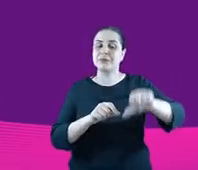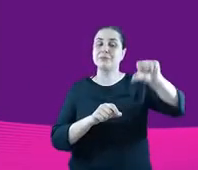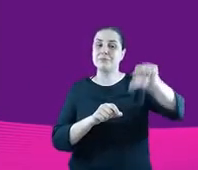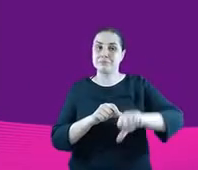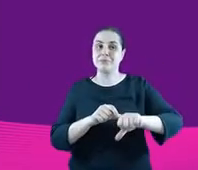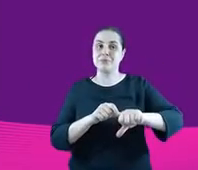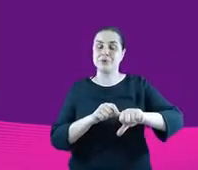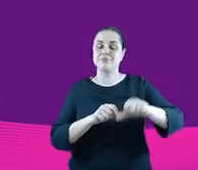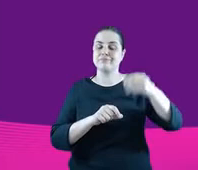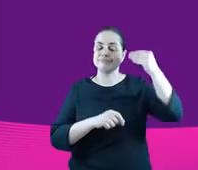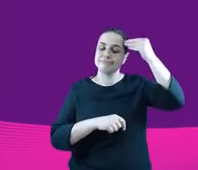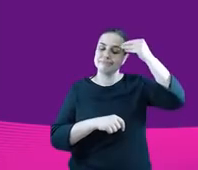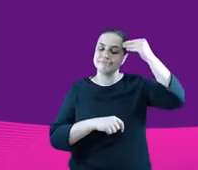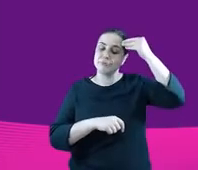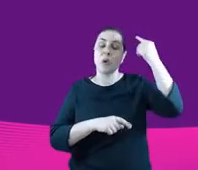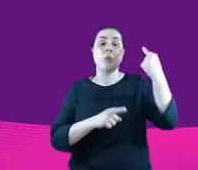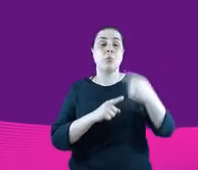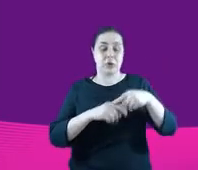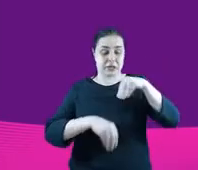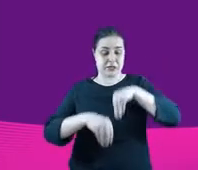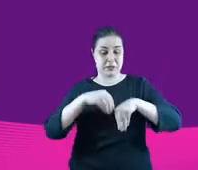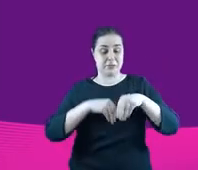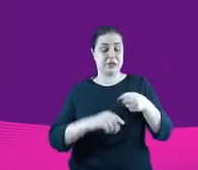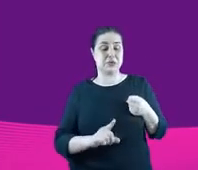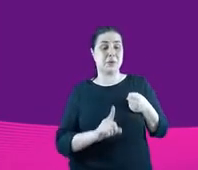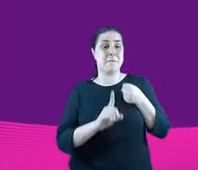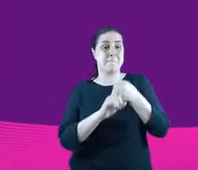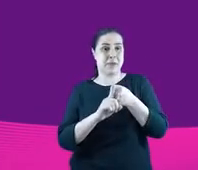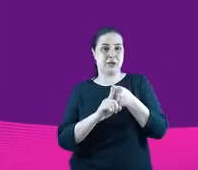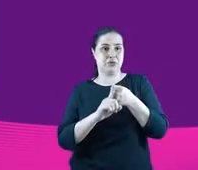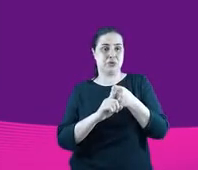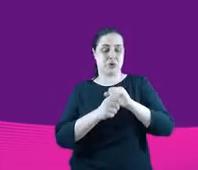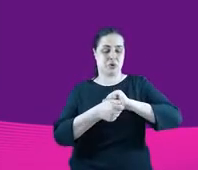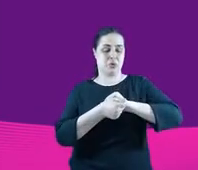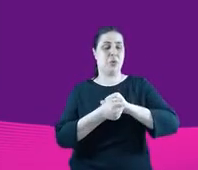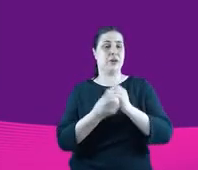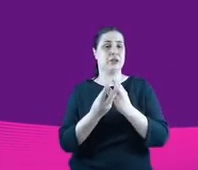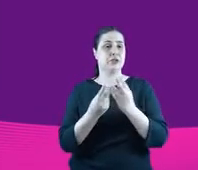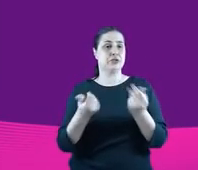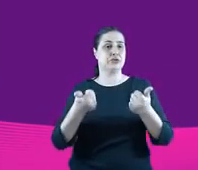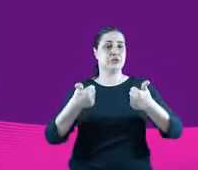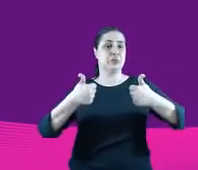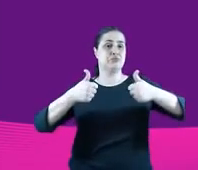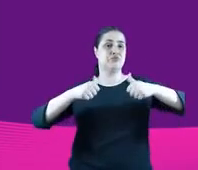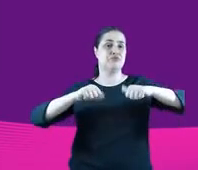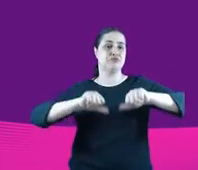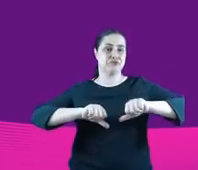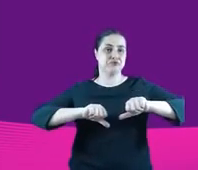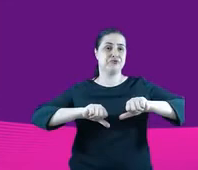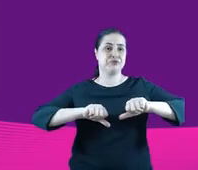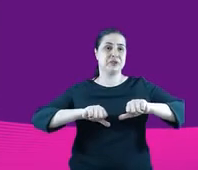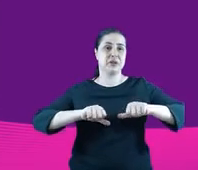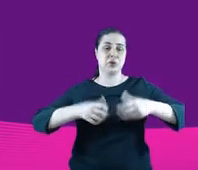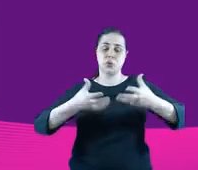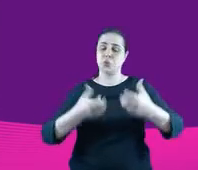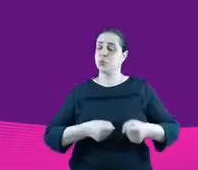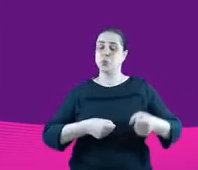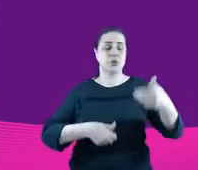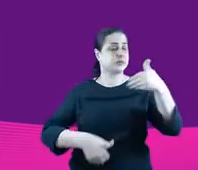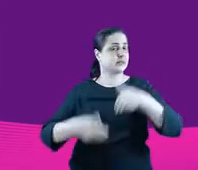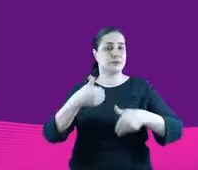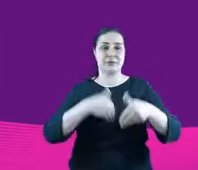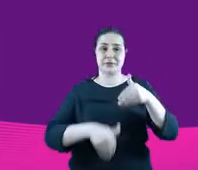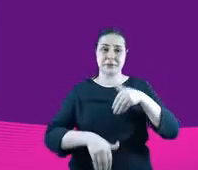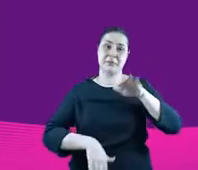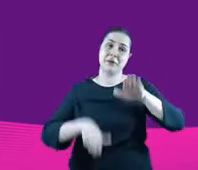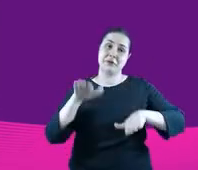na qualidade de vida, na aderência ao tratamento, tá? E, consequentemente, até na